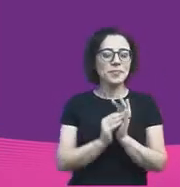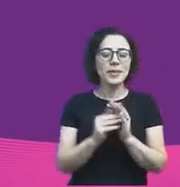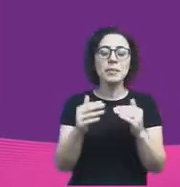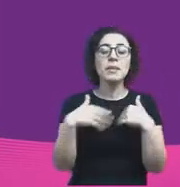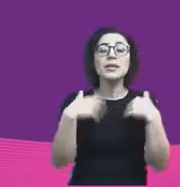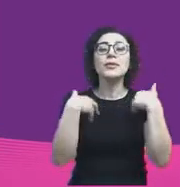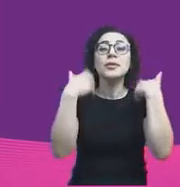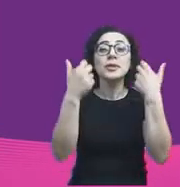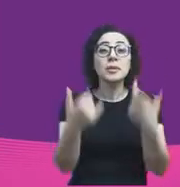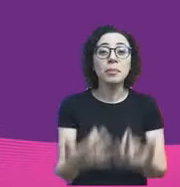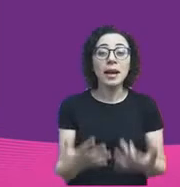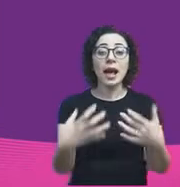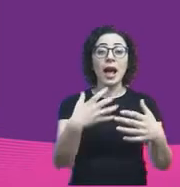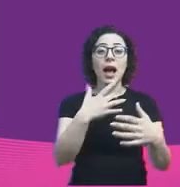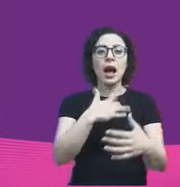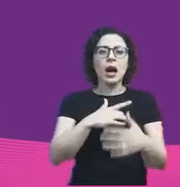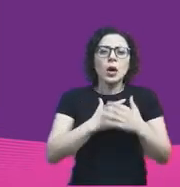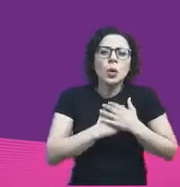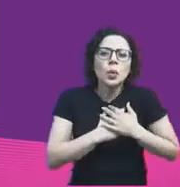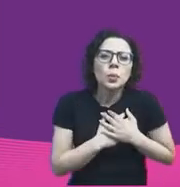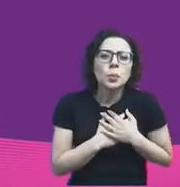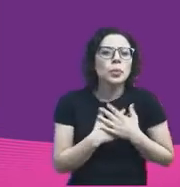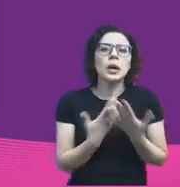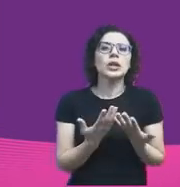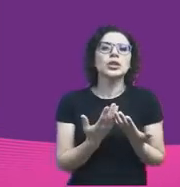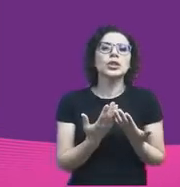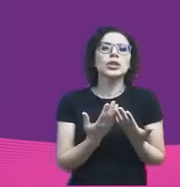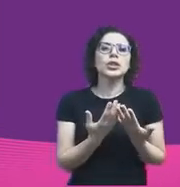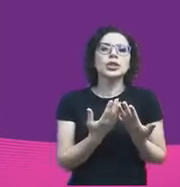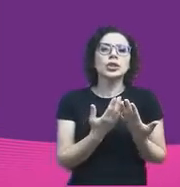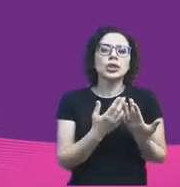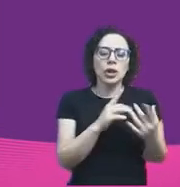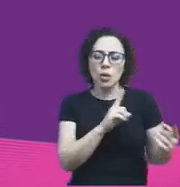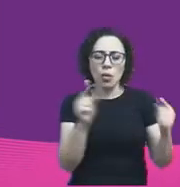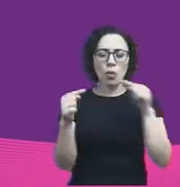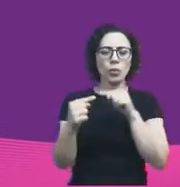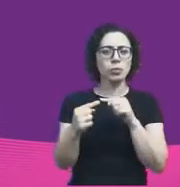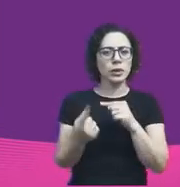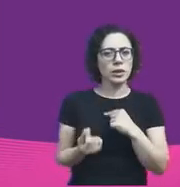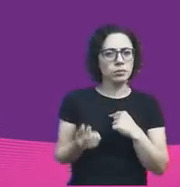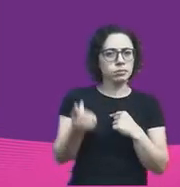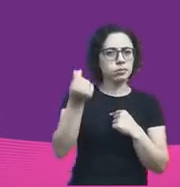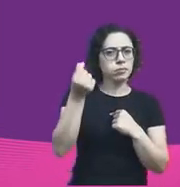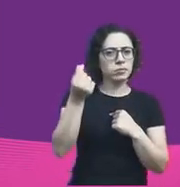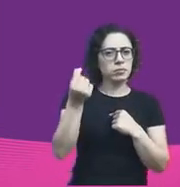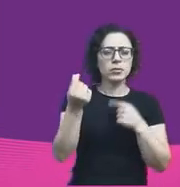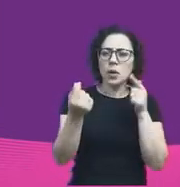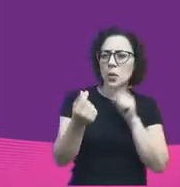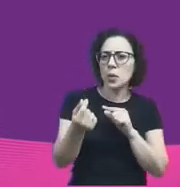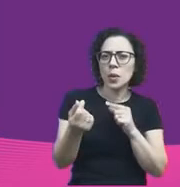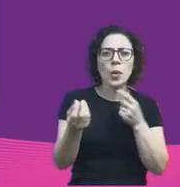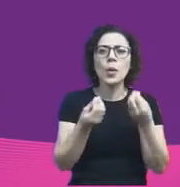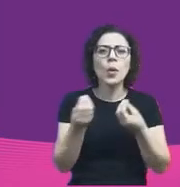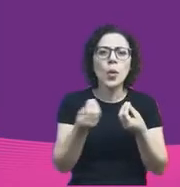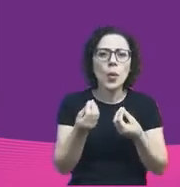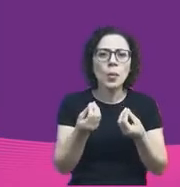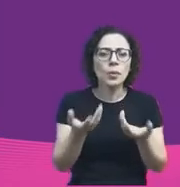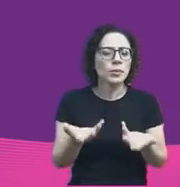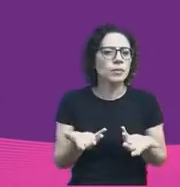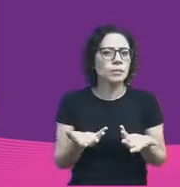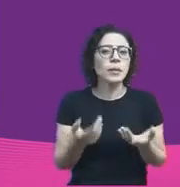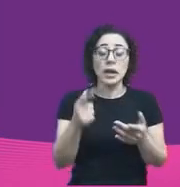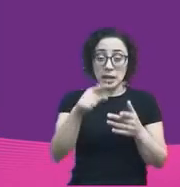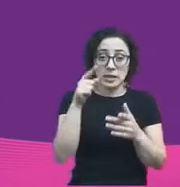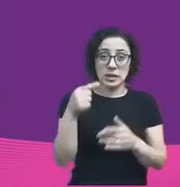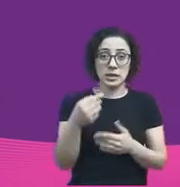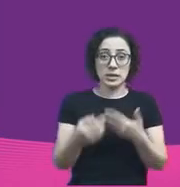econômica, na sua dimensão de evidência, e eu estou falando sobre um livro, tá? O professor me pediu para que eu falasse sobre um livro, esse é um livro chamado Compassionomics. Esse livro,